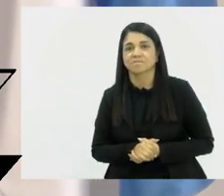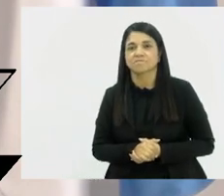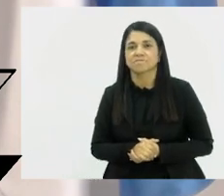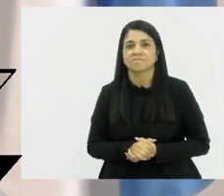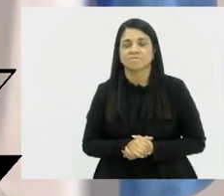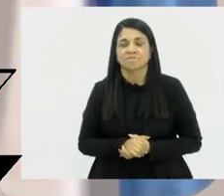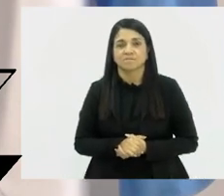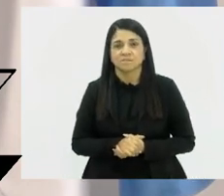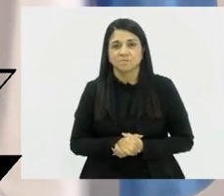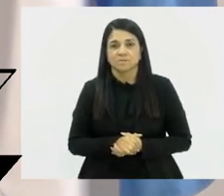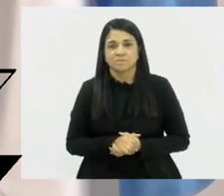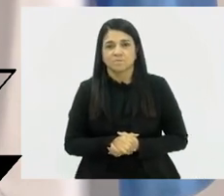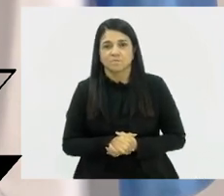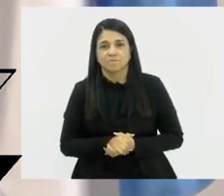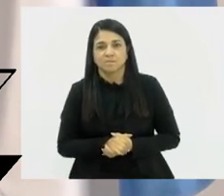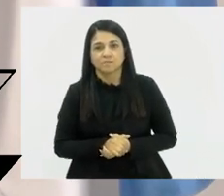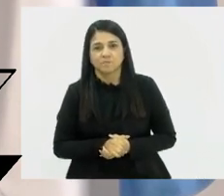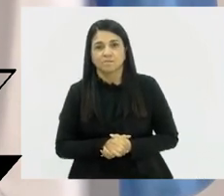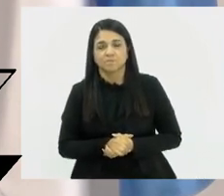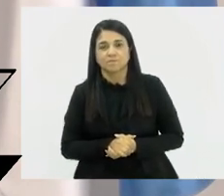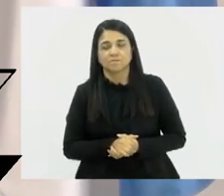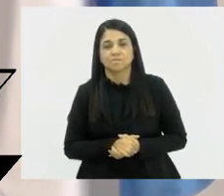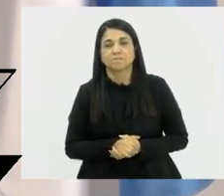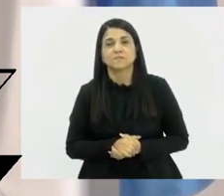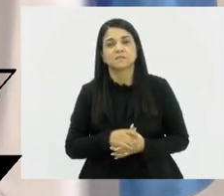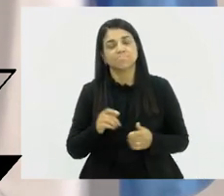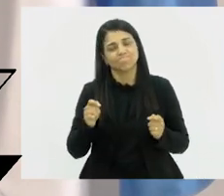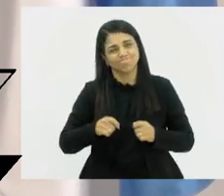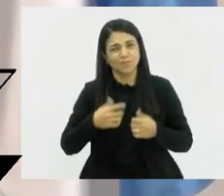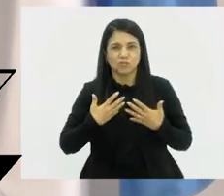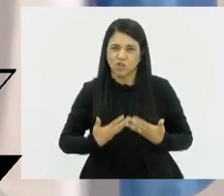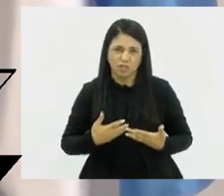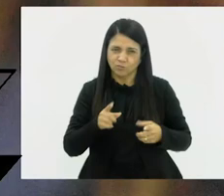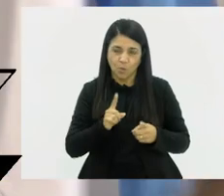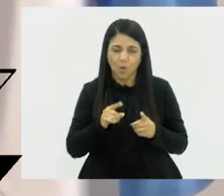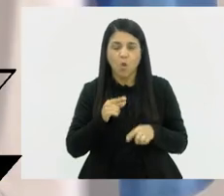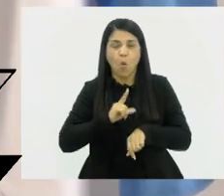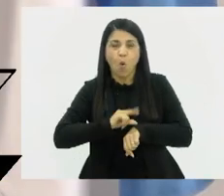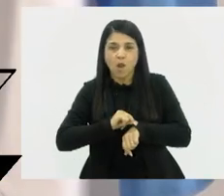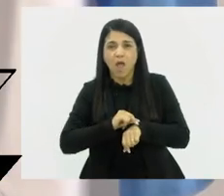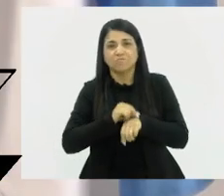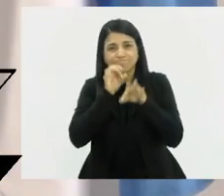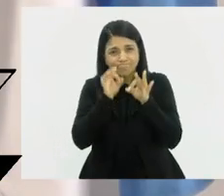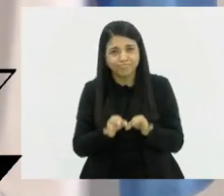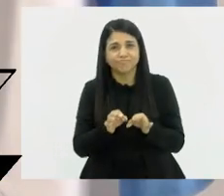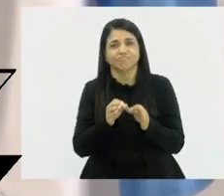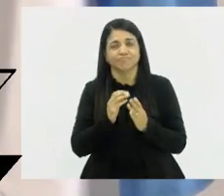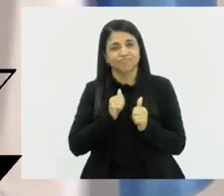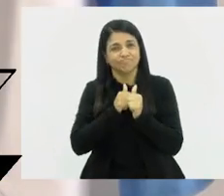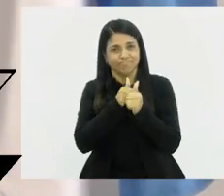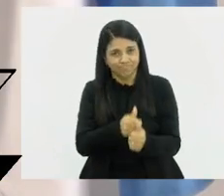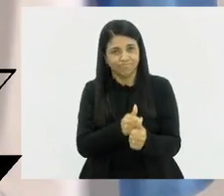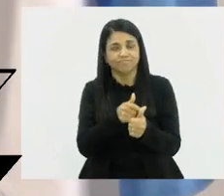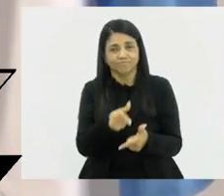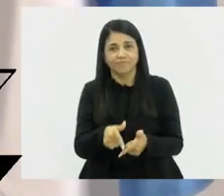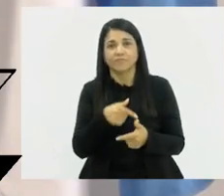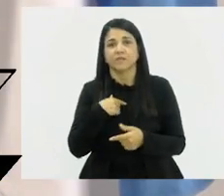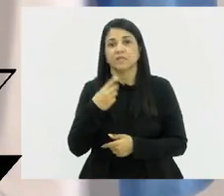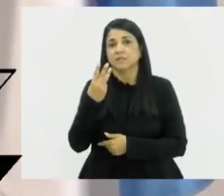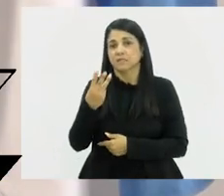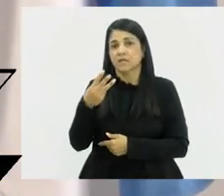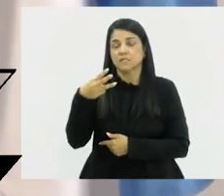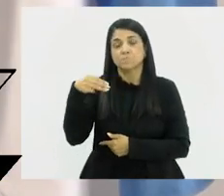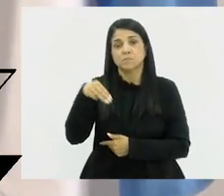querer ser chato, mas para que a gente possa ser firme com o horário aqui. Vou passar por 3 minutos ao doutor